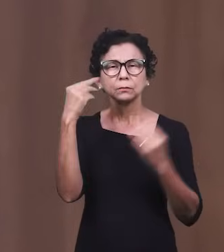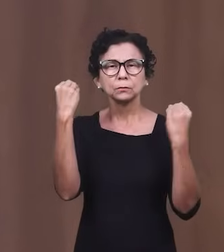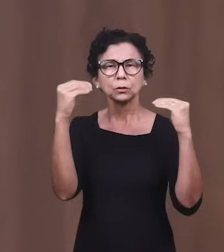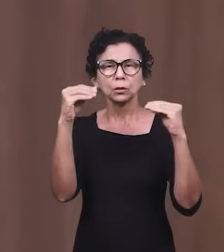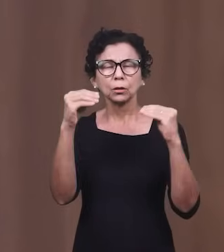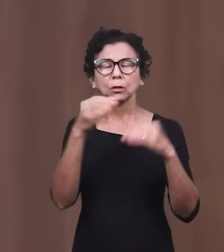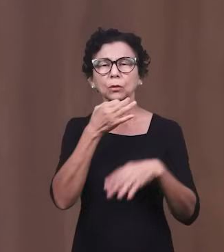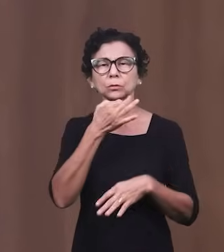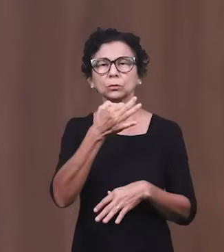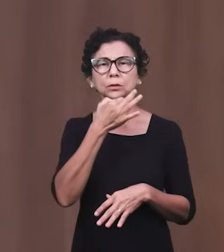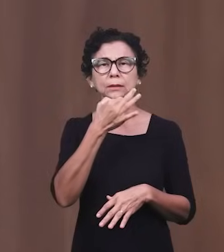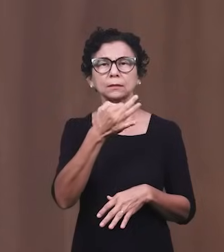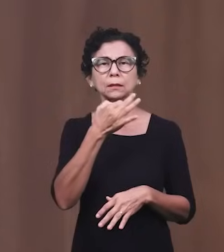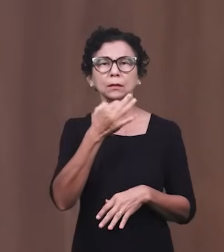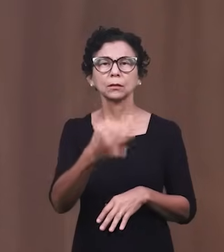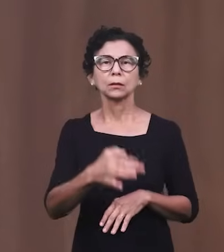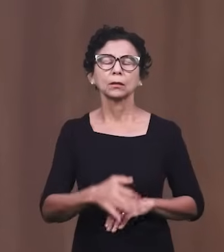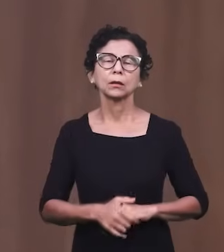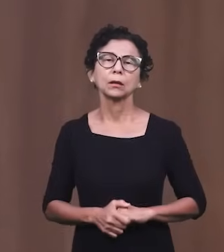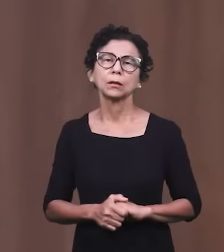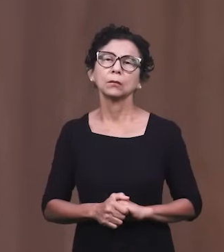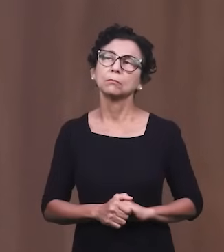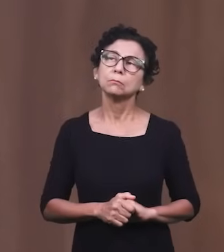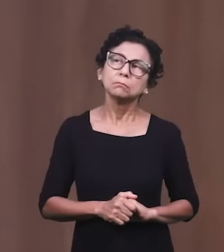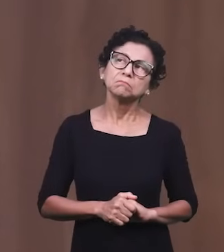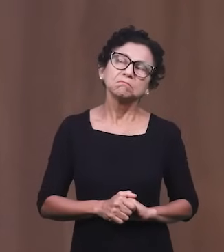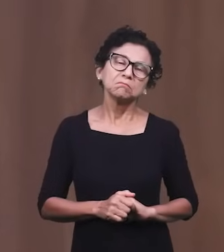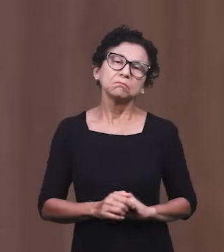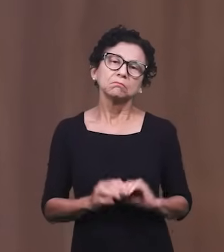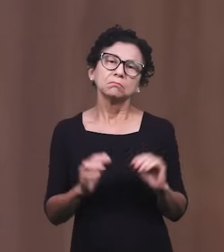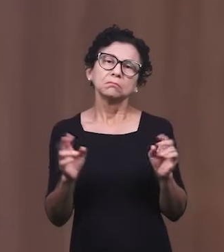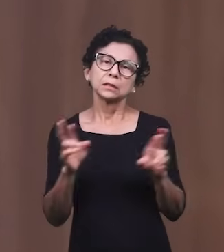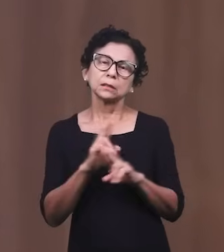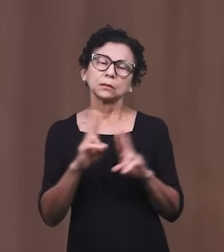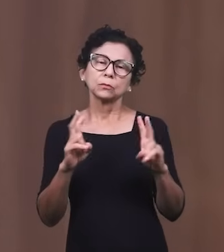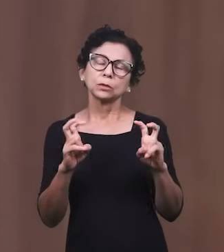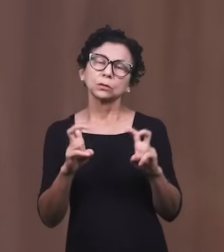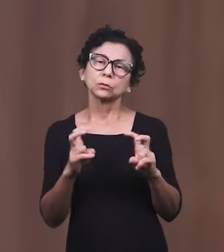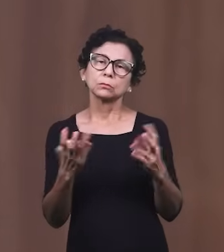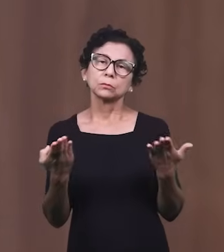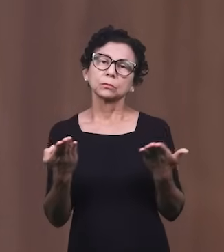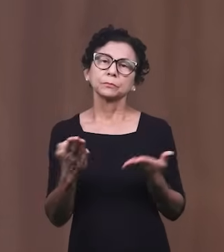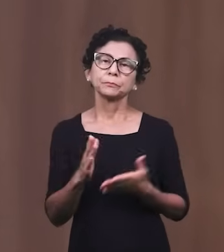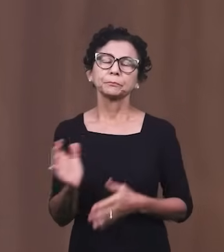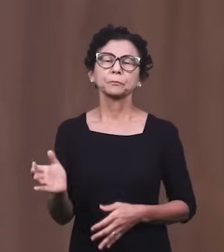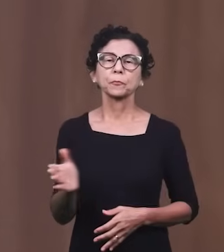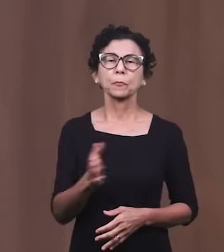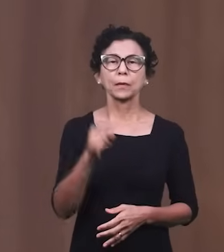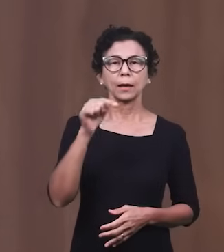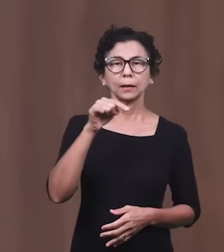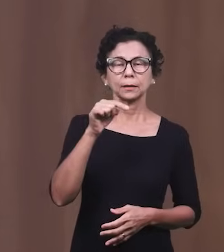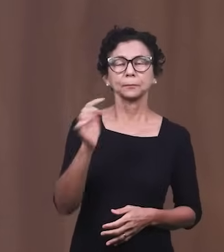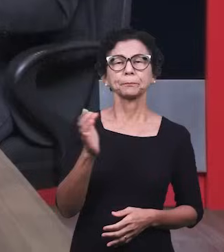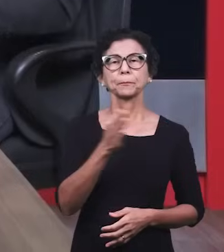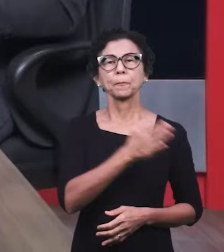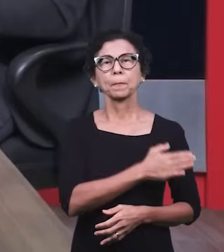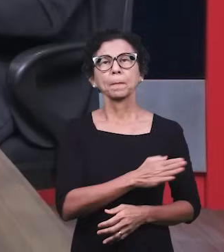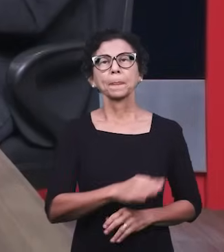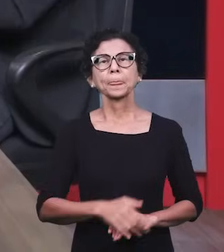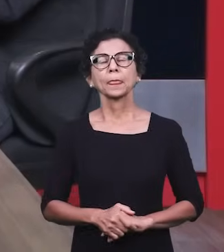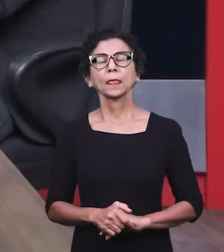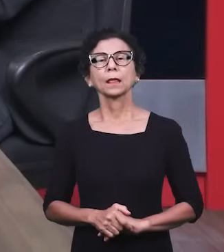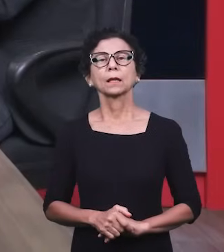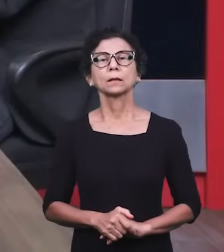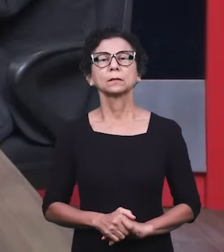sugestão uma pergunta do assunto que foi trado aqui nos nossos episódios muito bem voltando aqui então